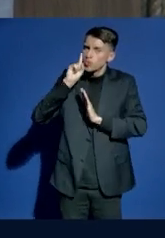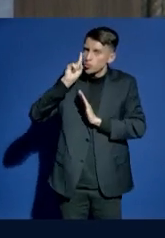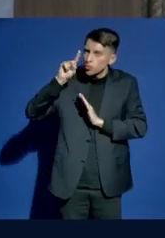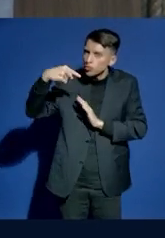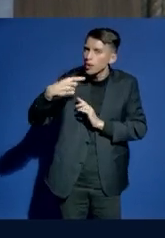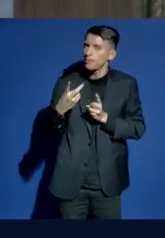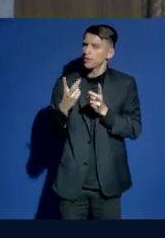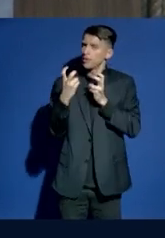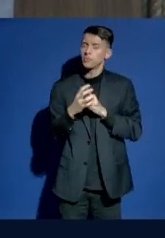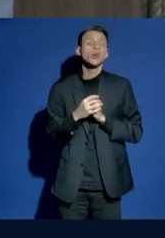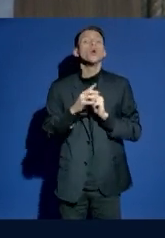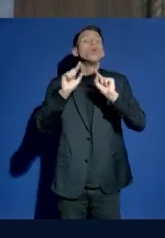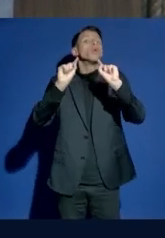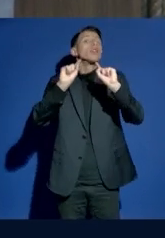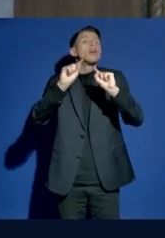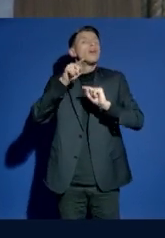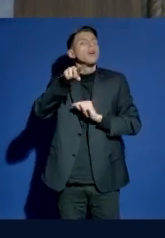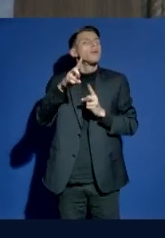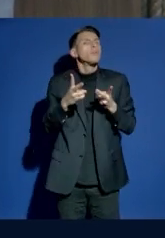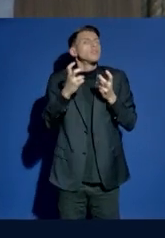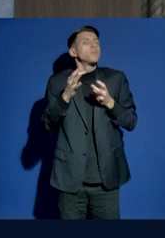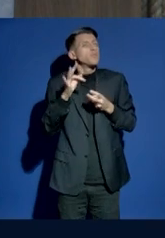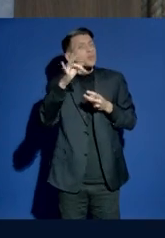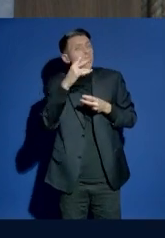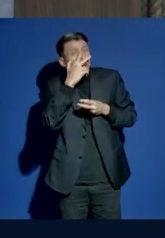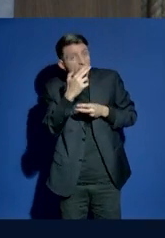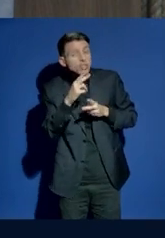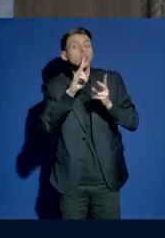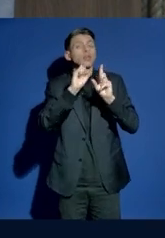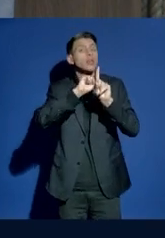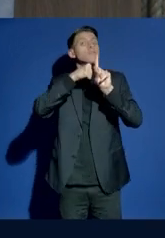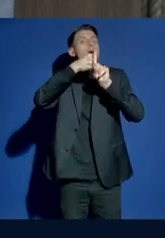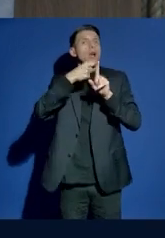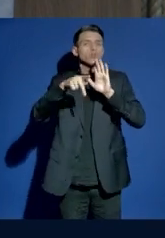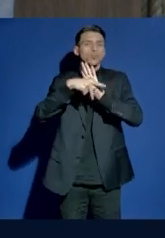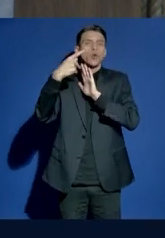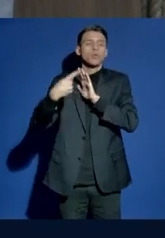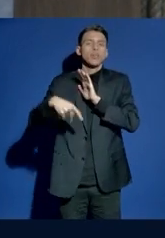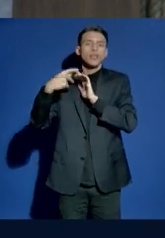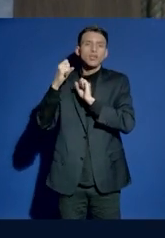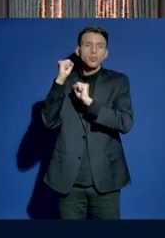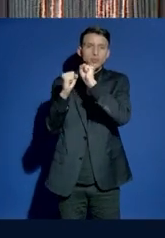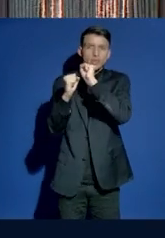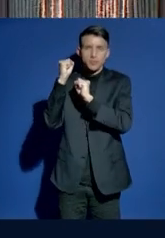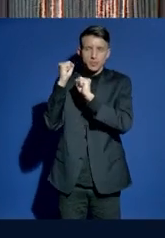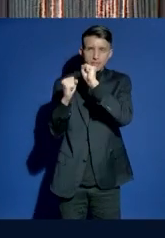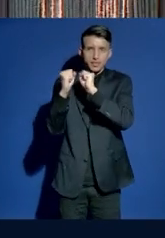Quais são os potenciais impactos que vocês veem aqui para a indústria brasileira?